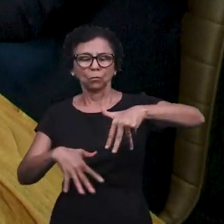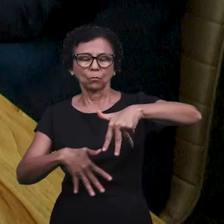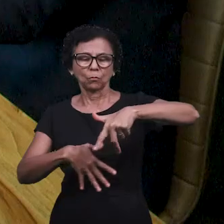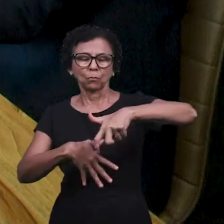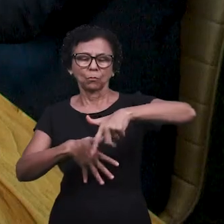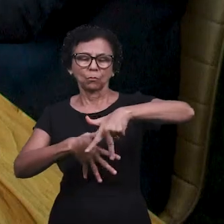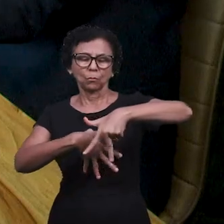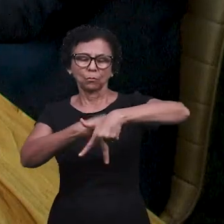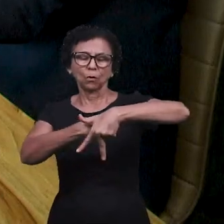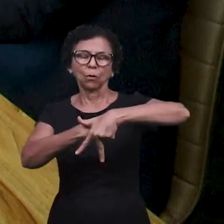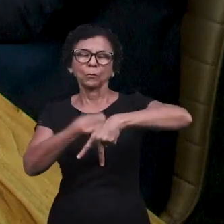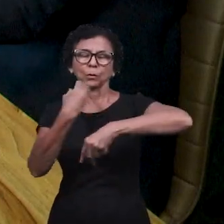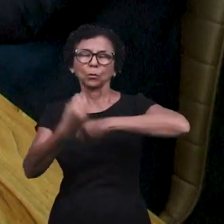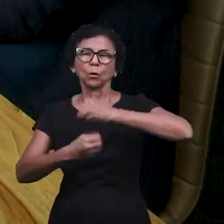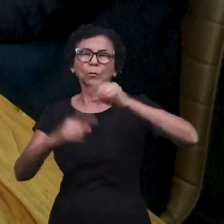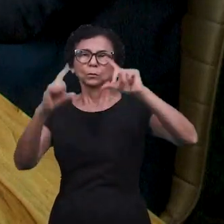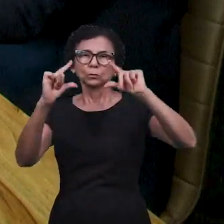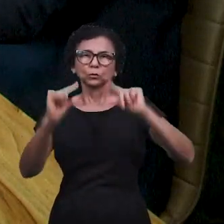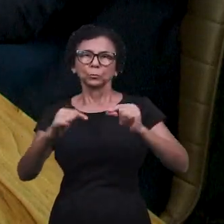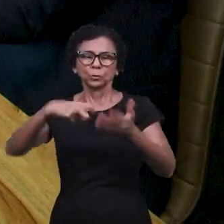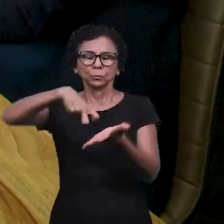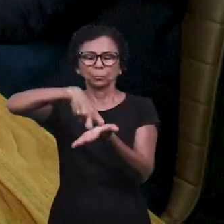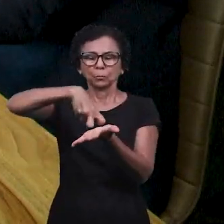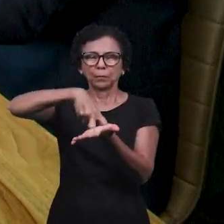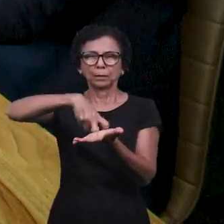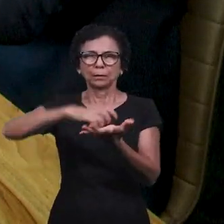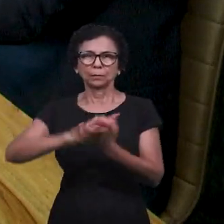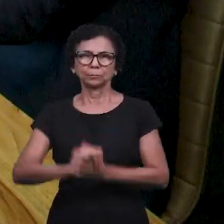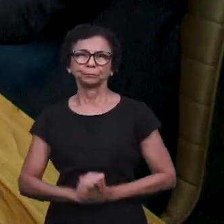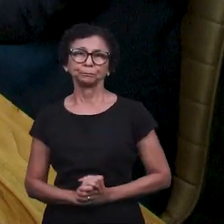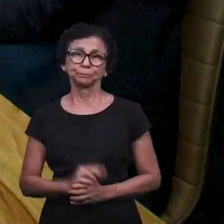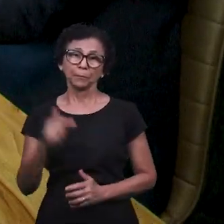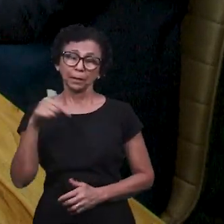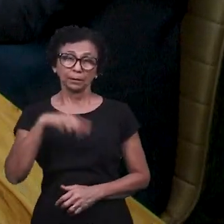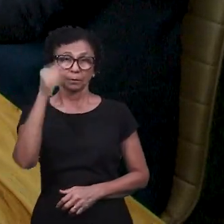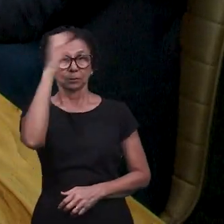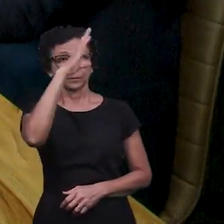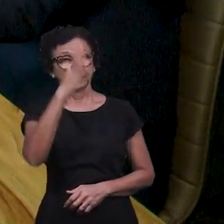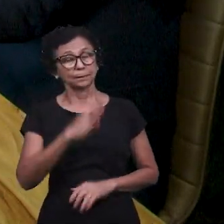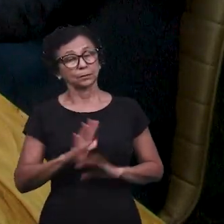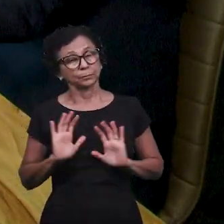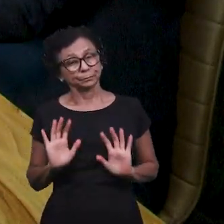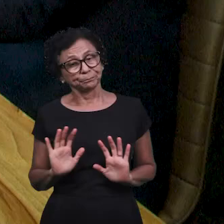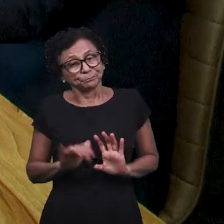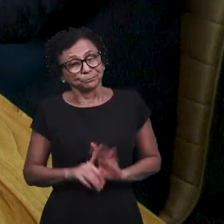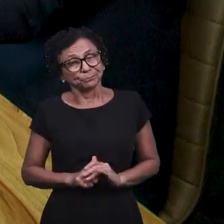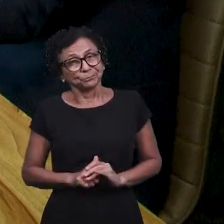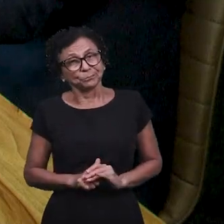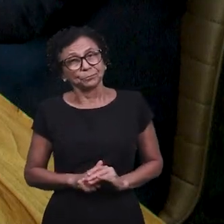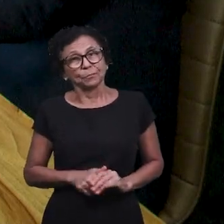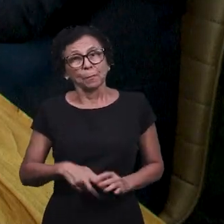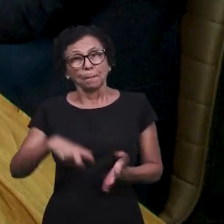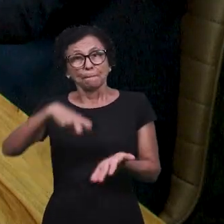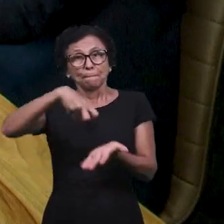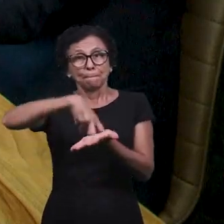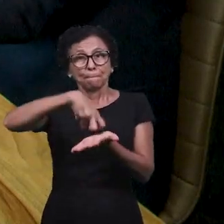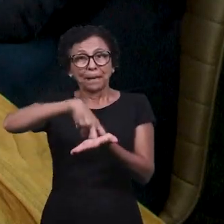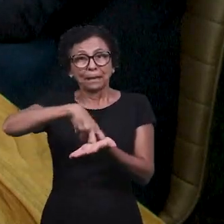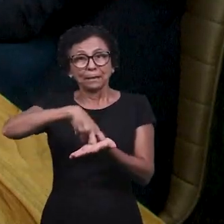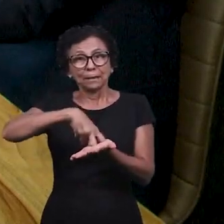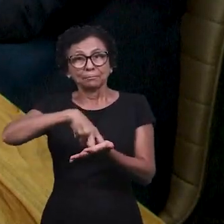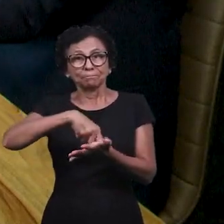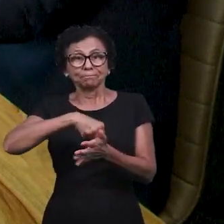porque no Brasil a gente tem a responsabilidade penal subjetiva apenas. Ou seja, só existe uma possibilidade, por